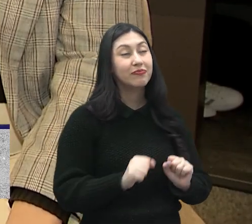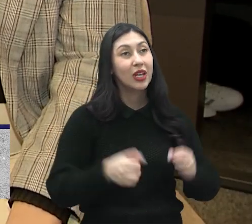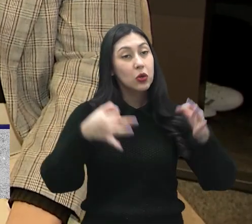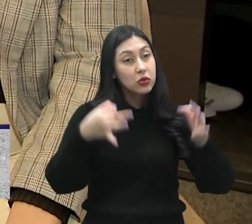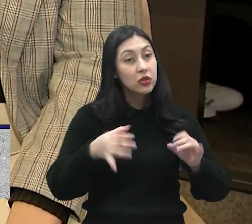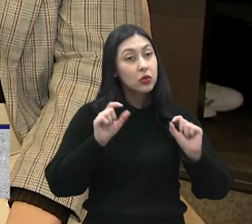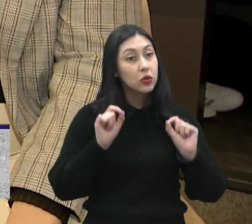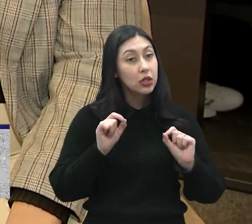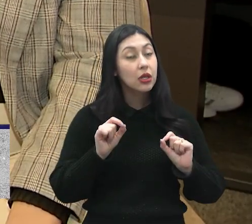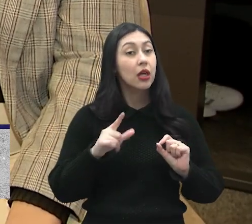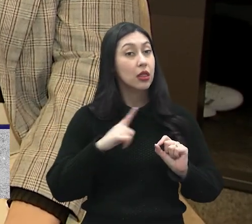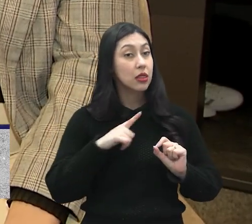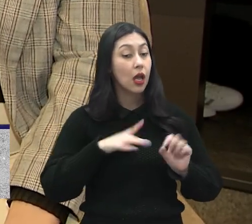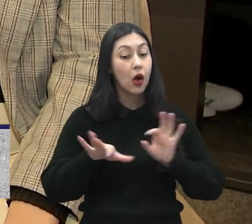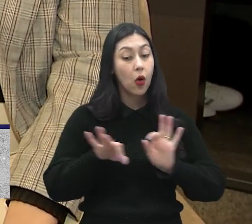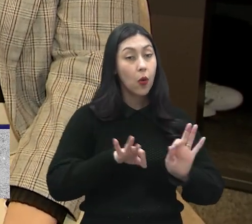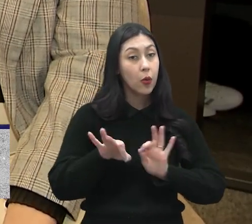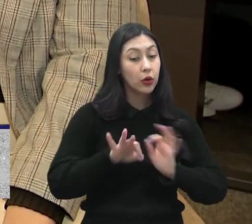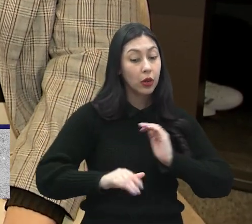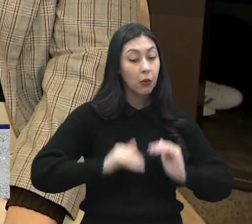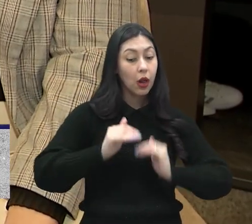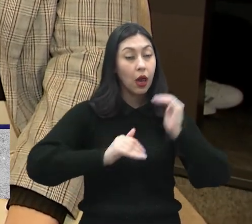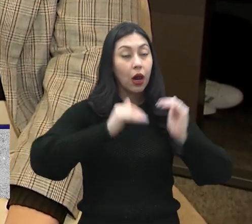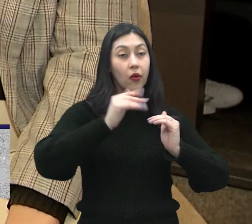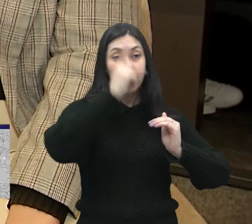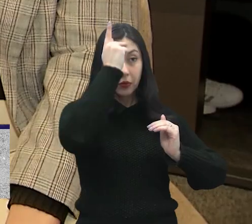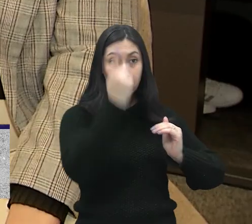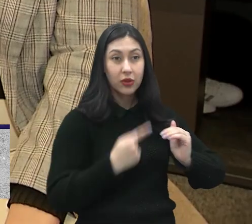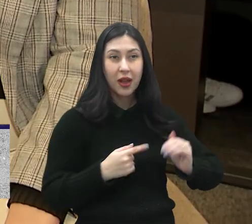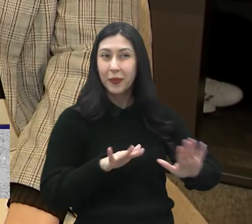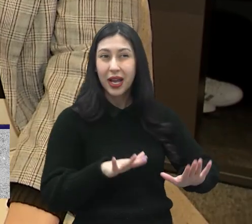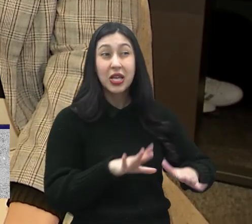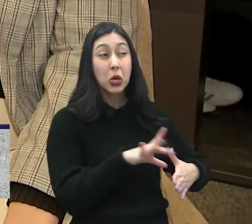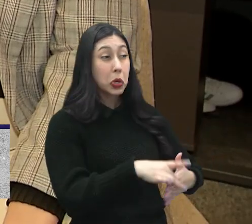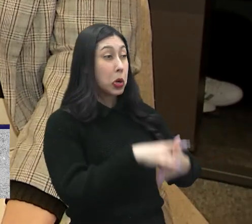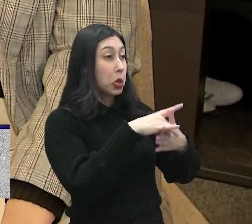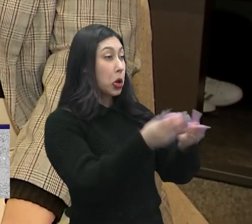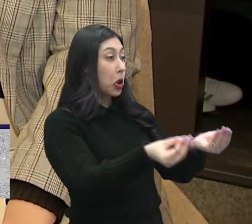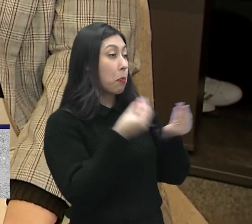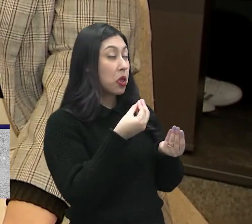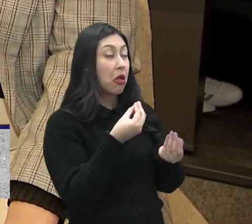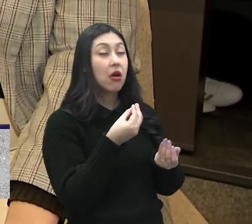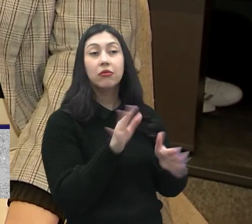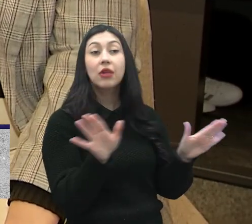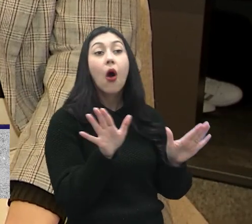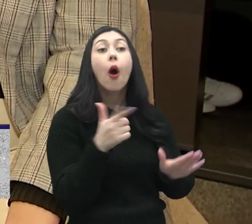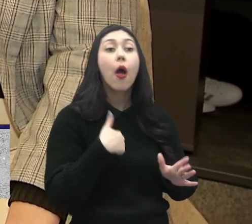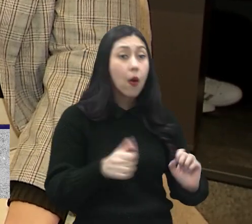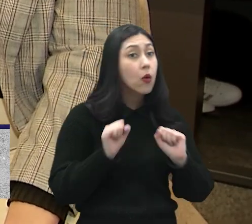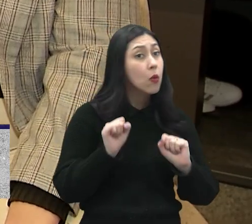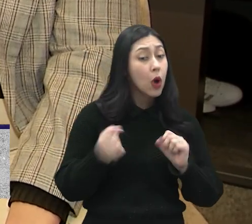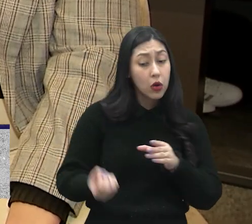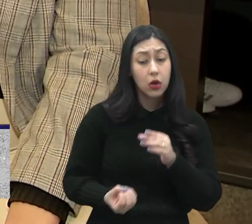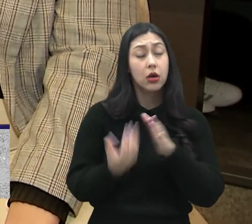gente sempre tenha um PDI, que é o Plano de Desenvolvimento Individual. E eu não preciso esperar meu líder fazer um PDI para mim. Eu posso criar